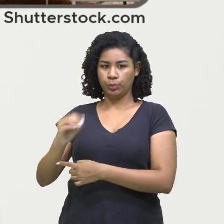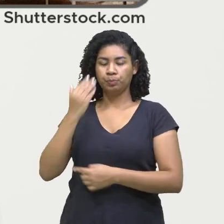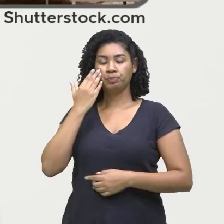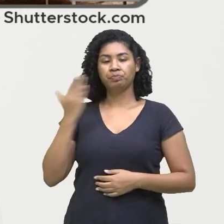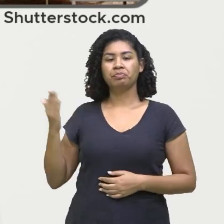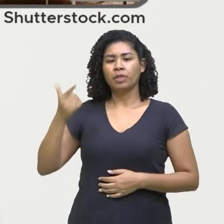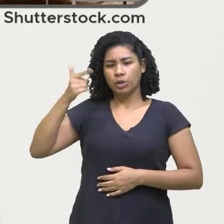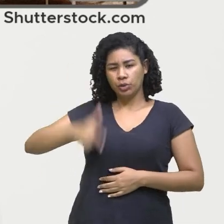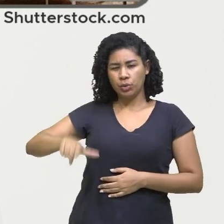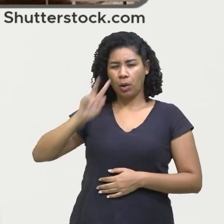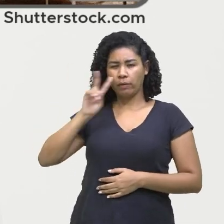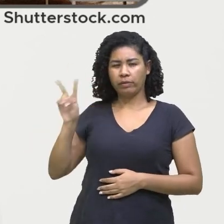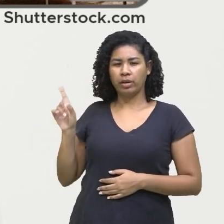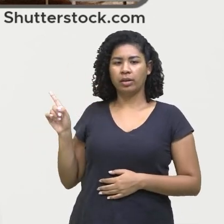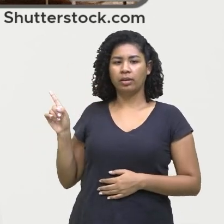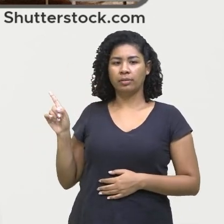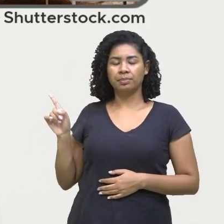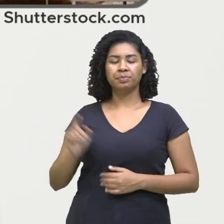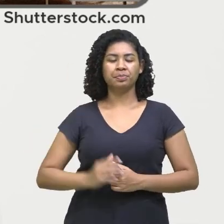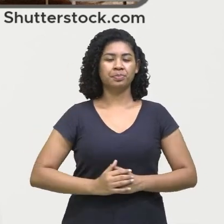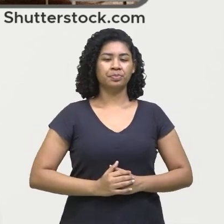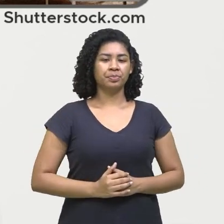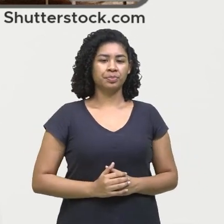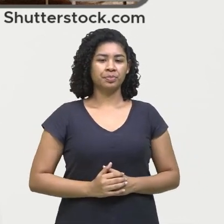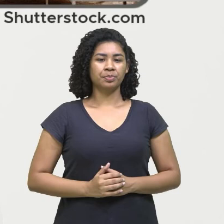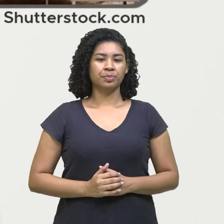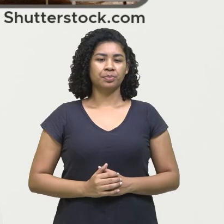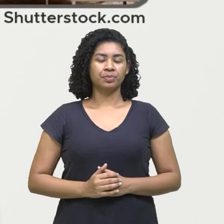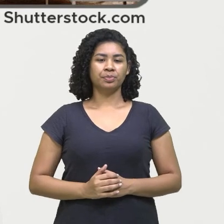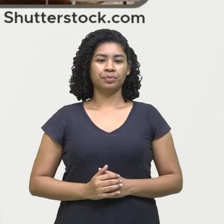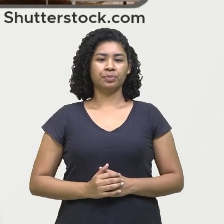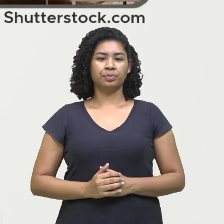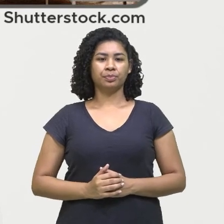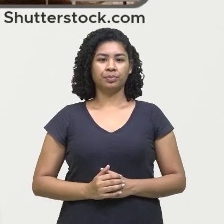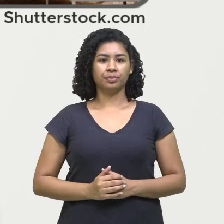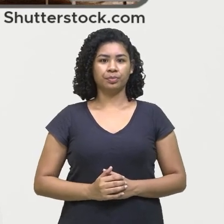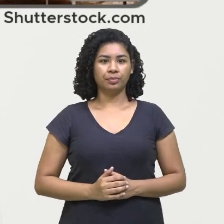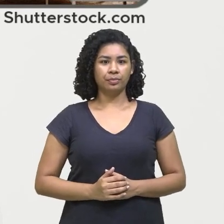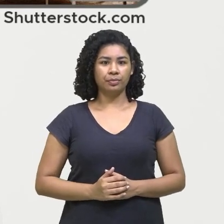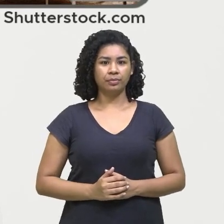I have got